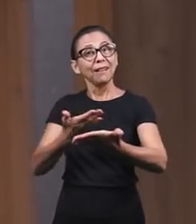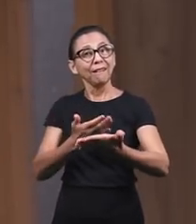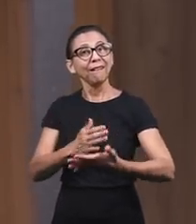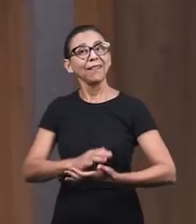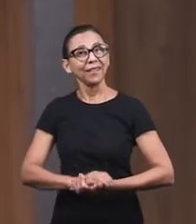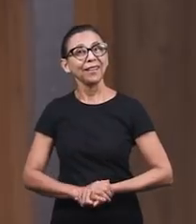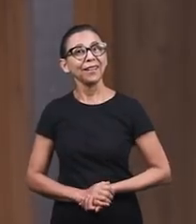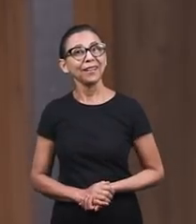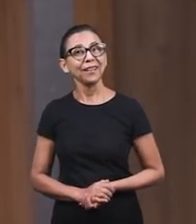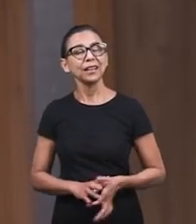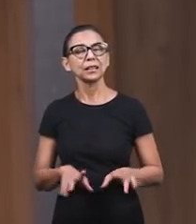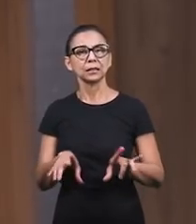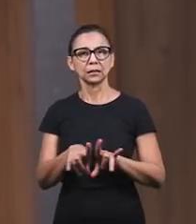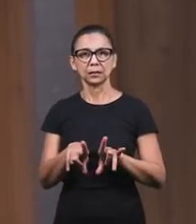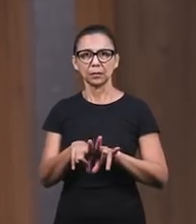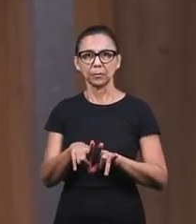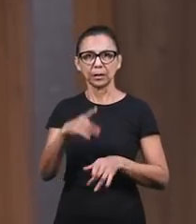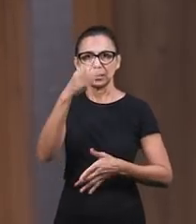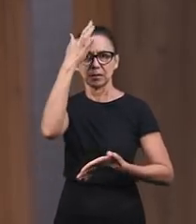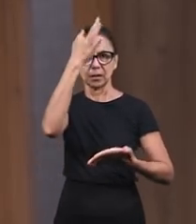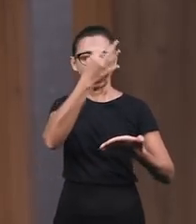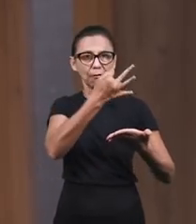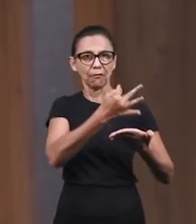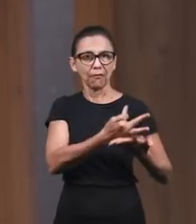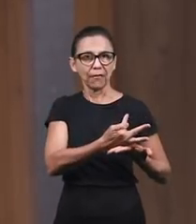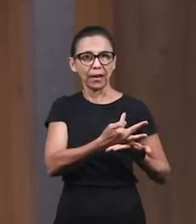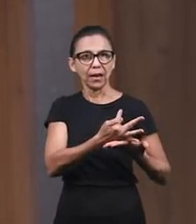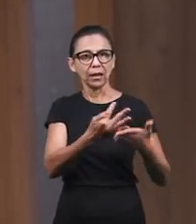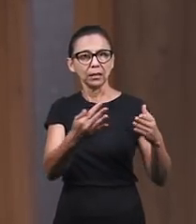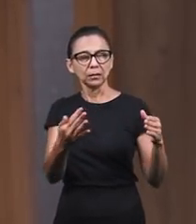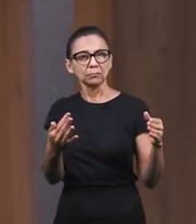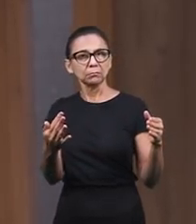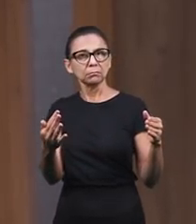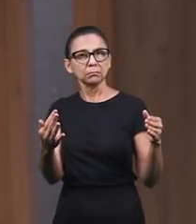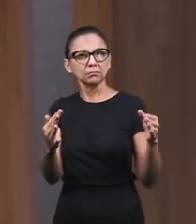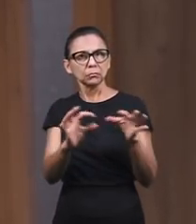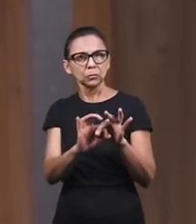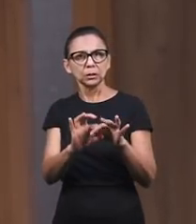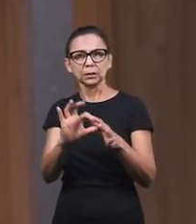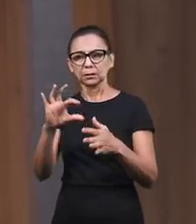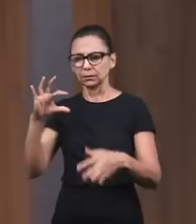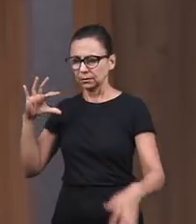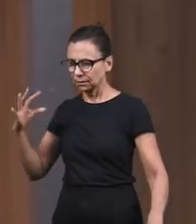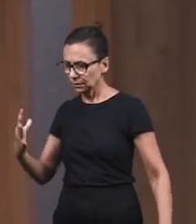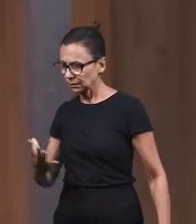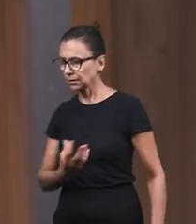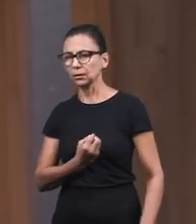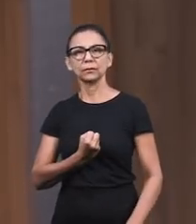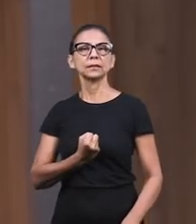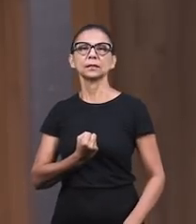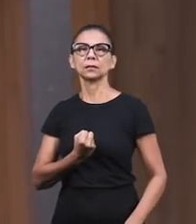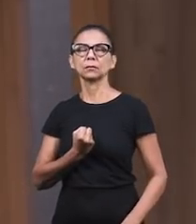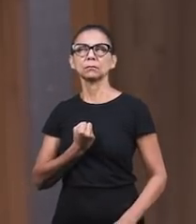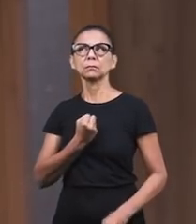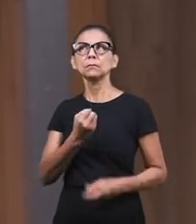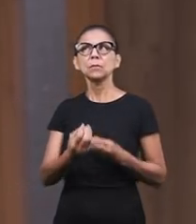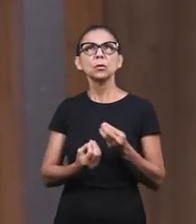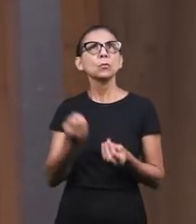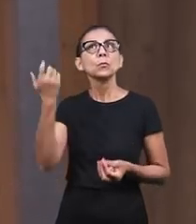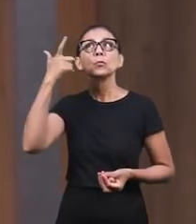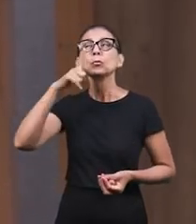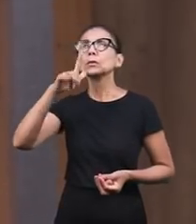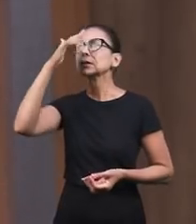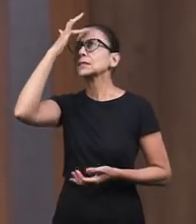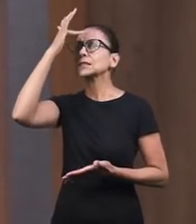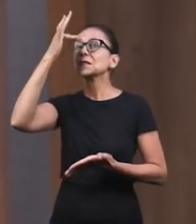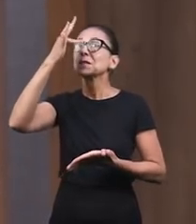também está ligada à salvação que temos em Jesus. Mas como nós temos essa fé? Como nós